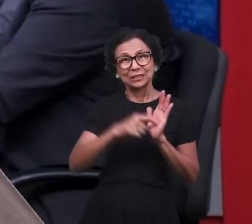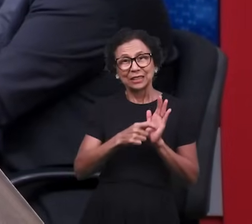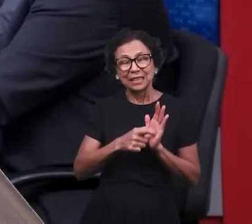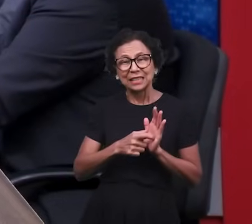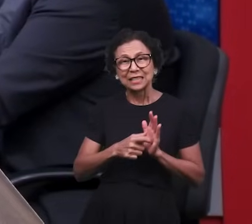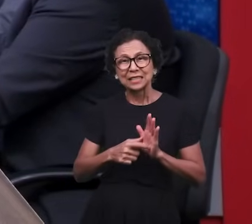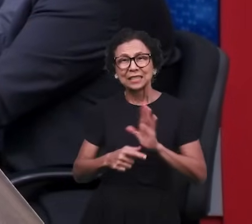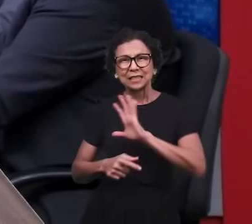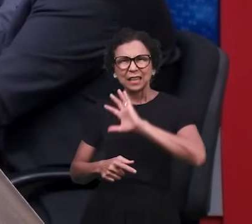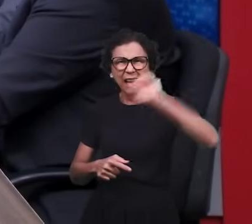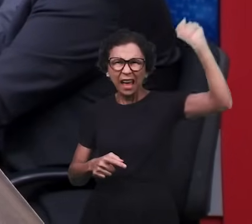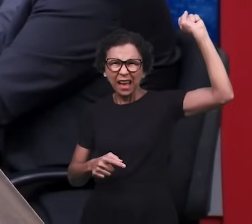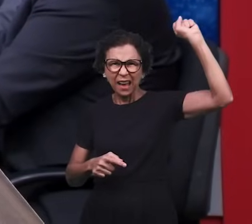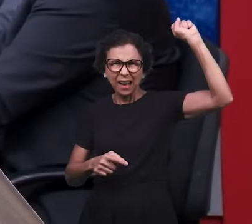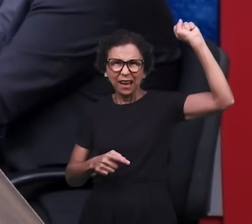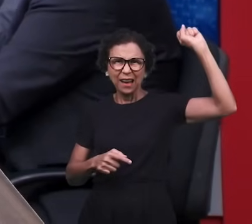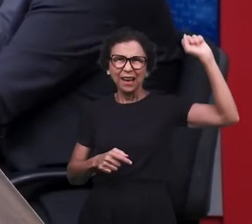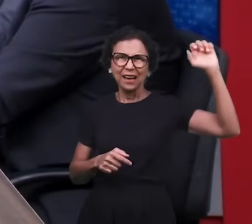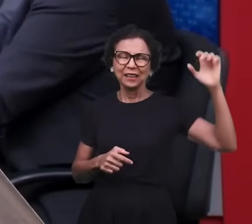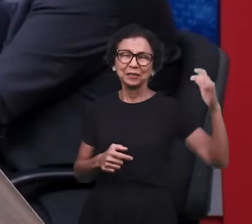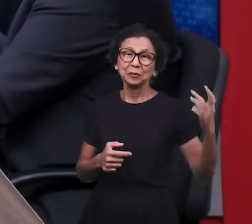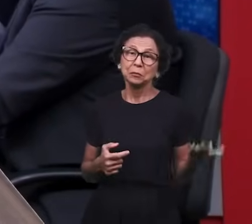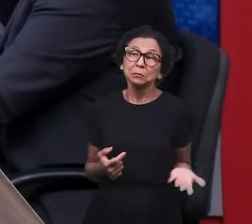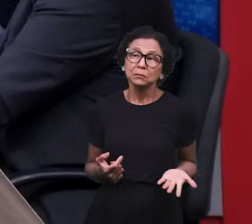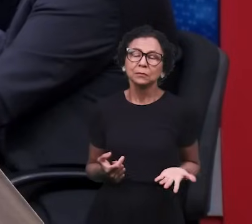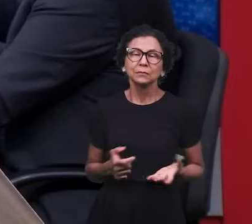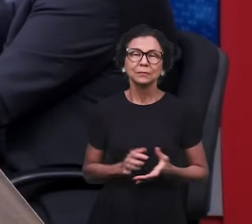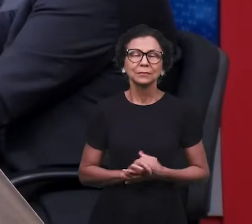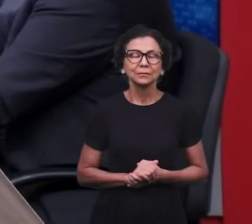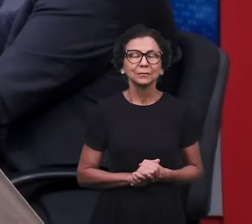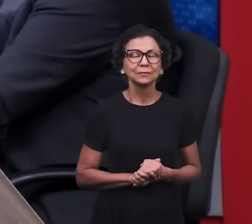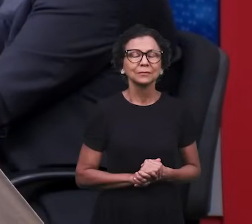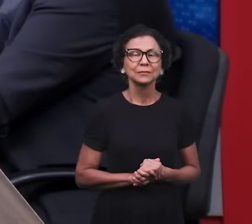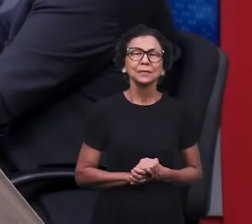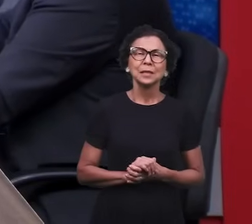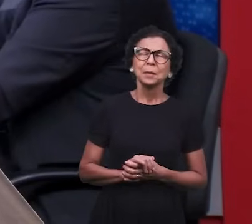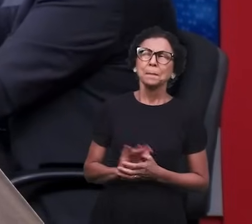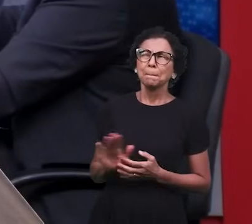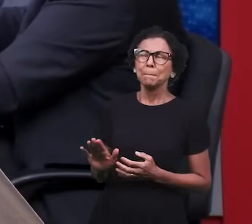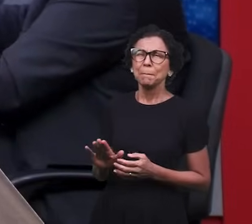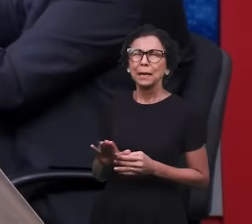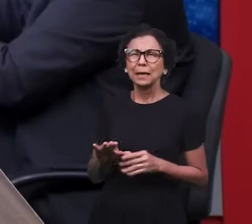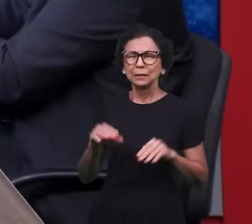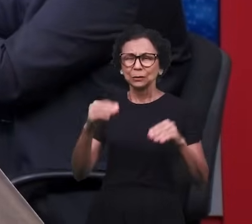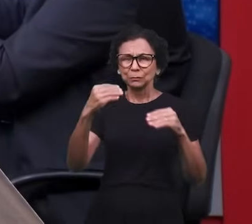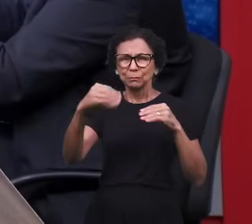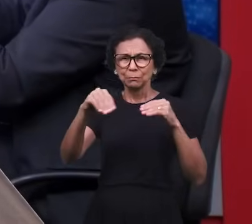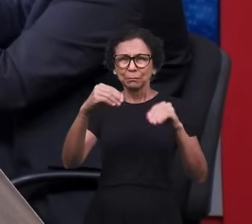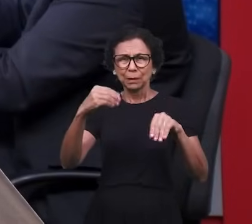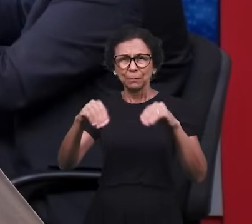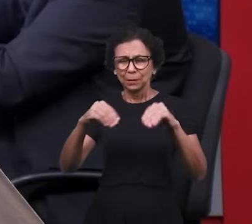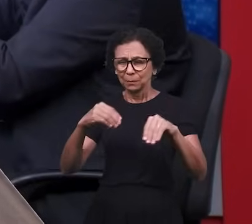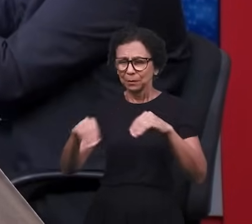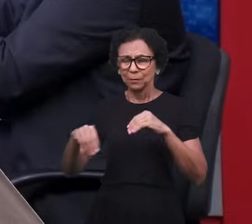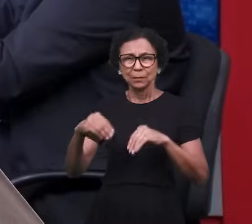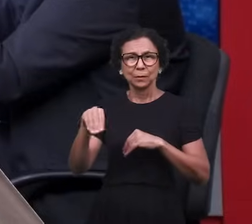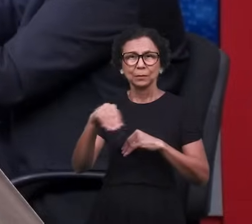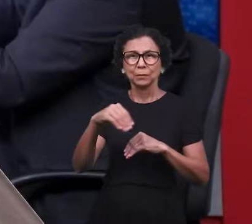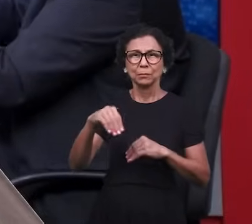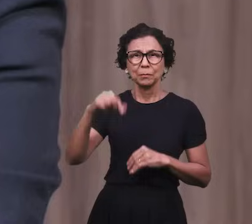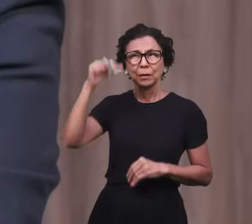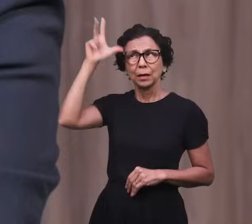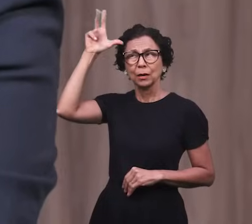campeão mundial. Mas veja, o que acontece? O jogo de xadrez ele é cheio de combinações, né?